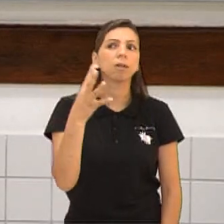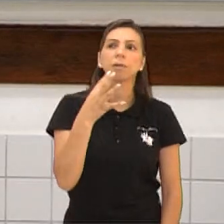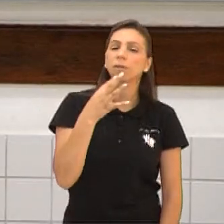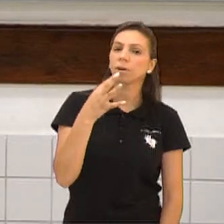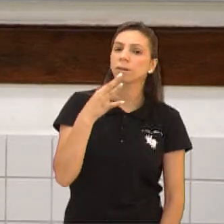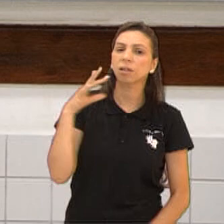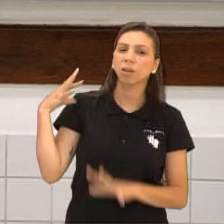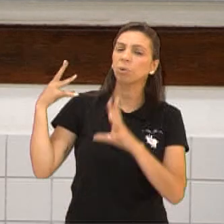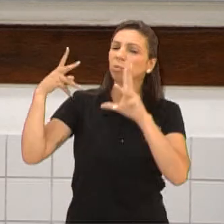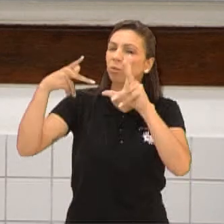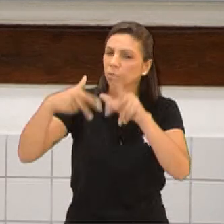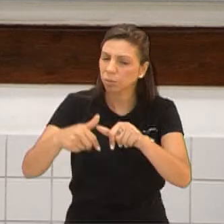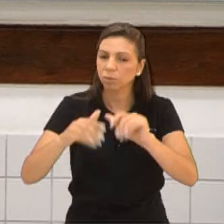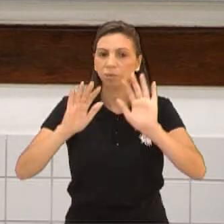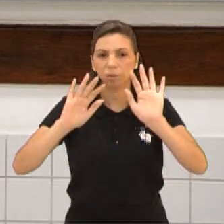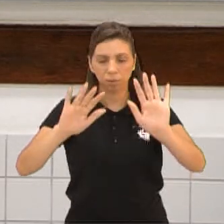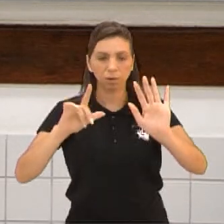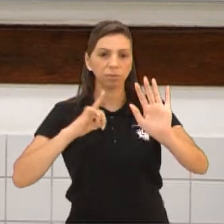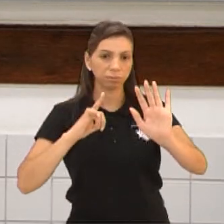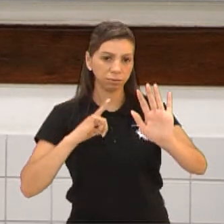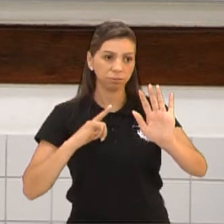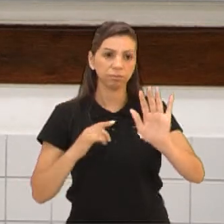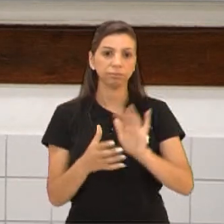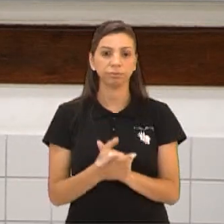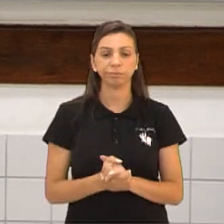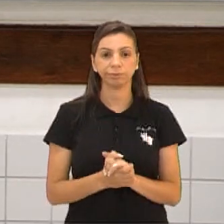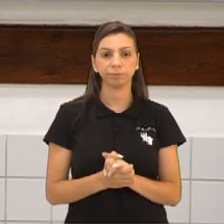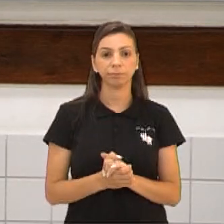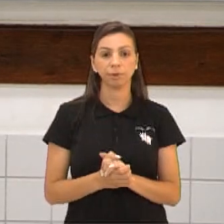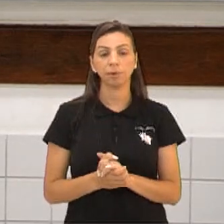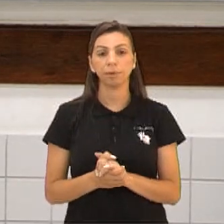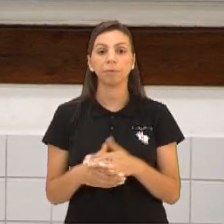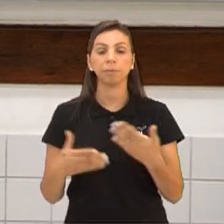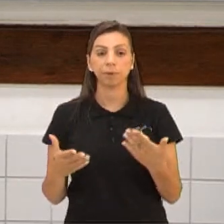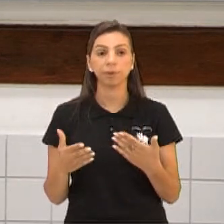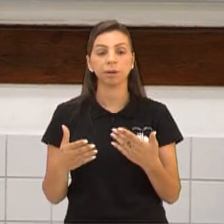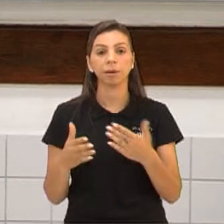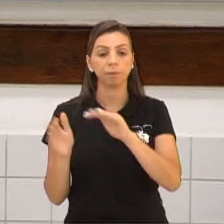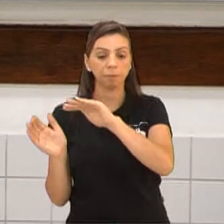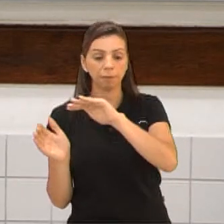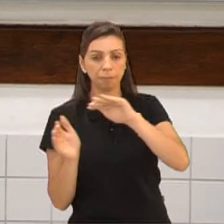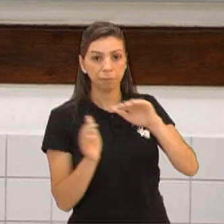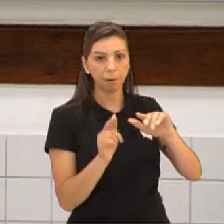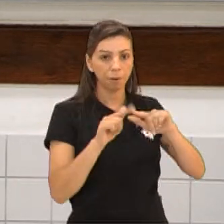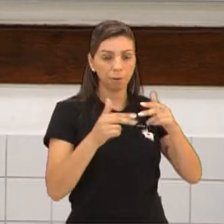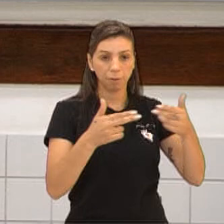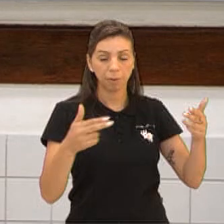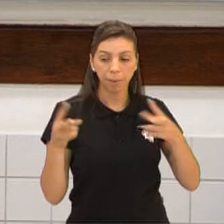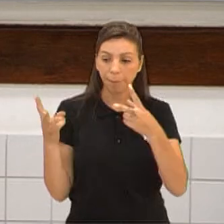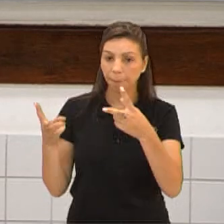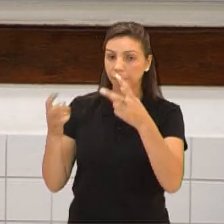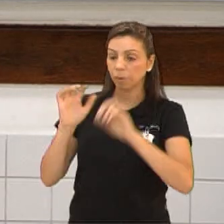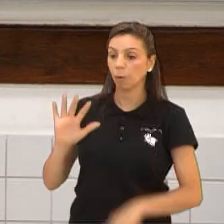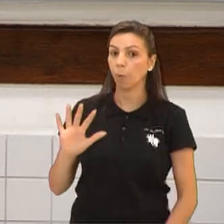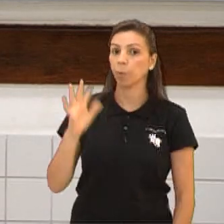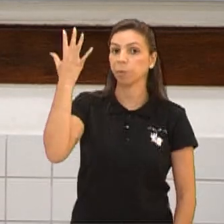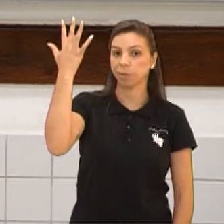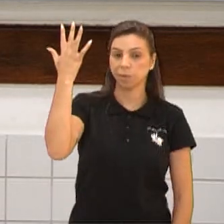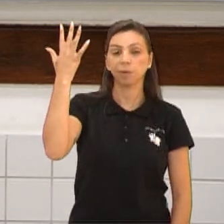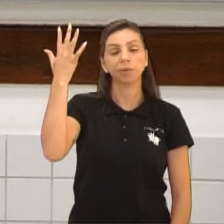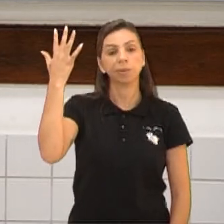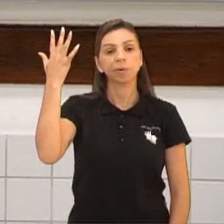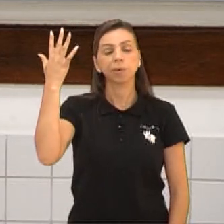a coisa em si. Então, devemos deixar de lado o número e, de certa forma, perceber o fenômeno como